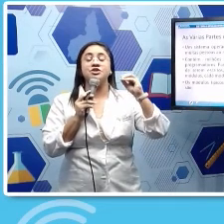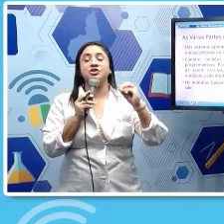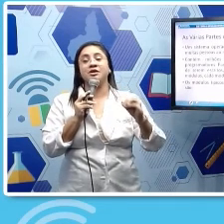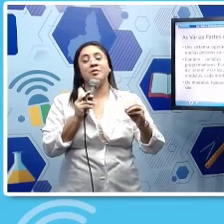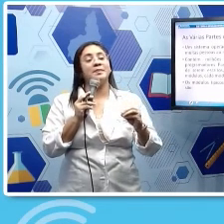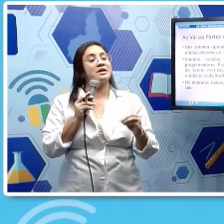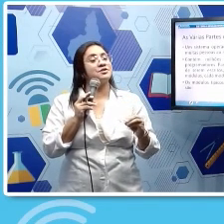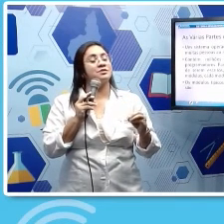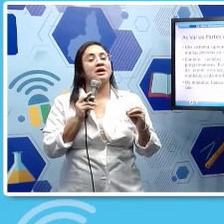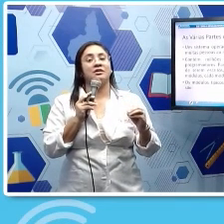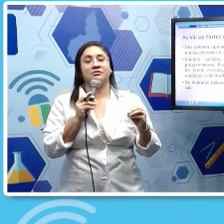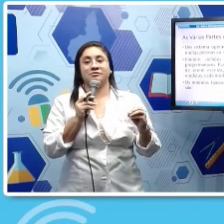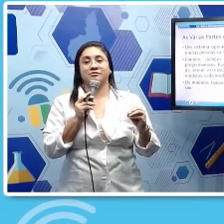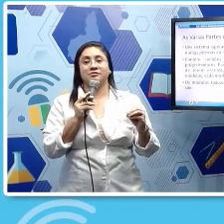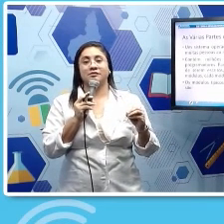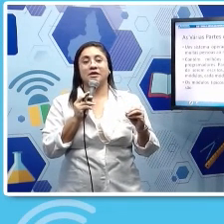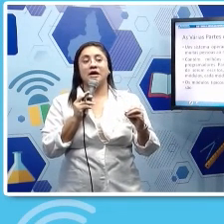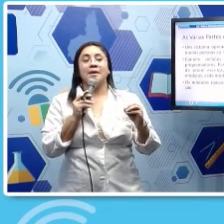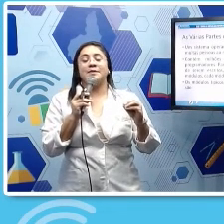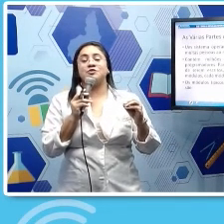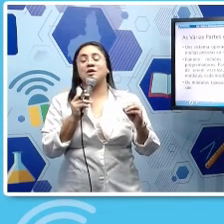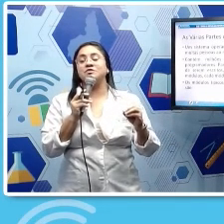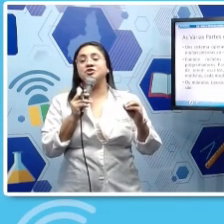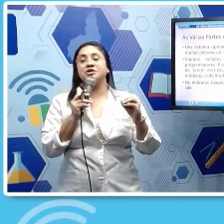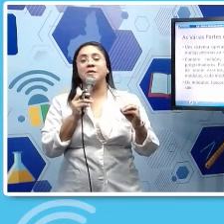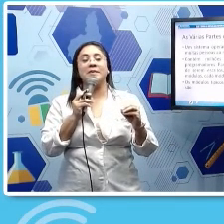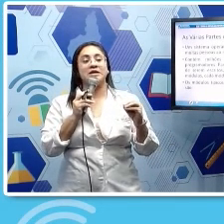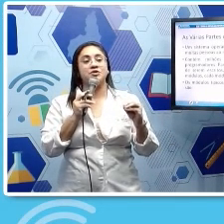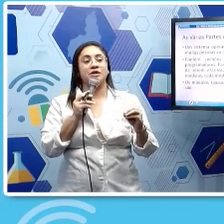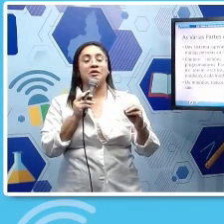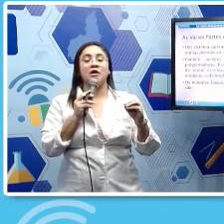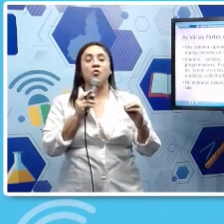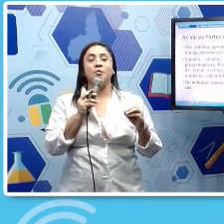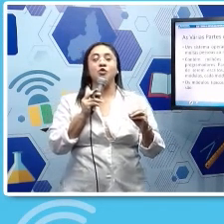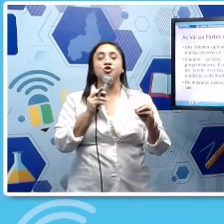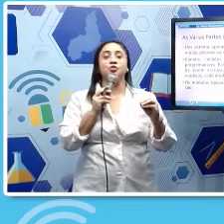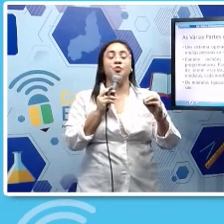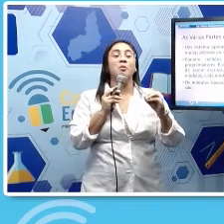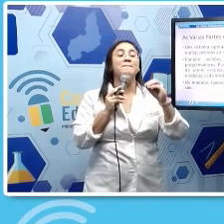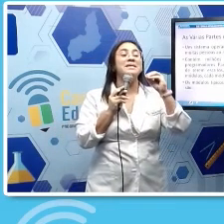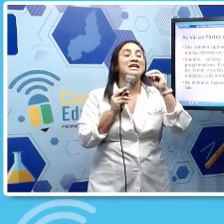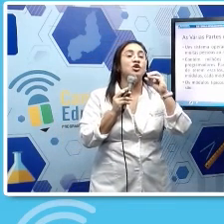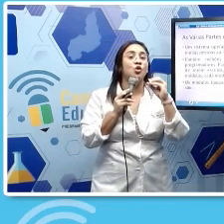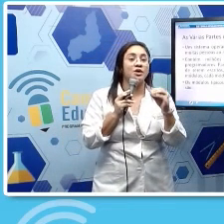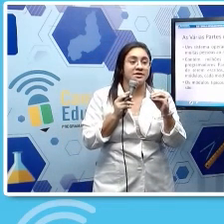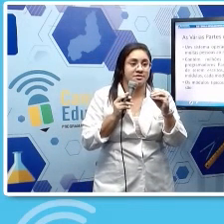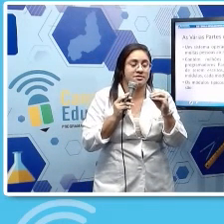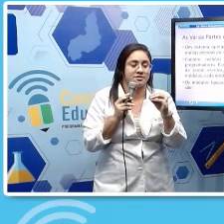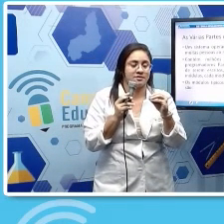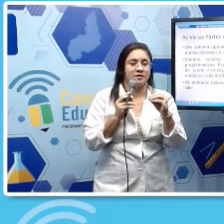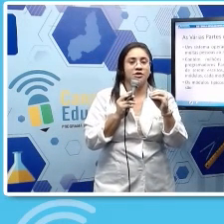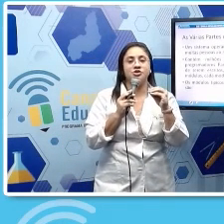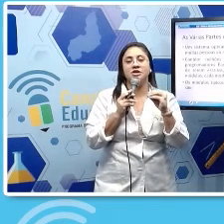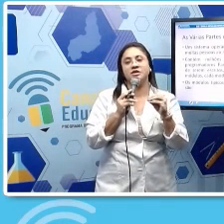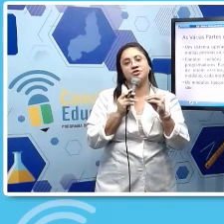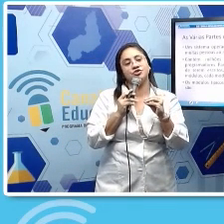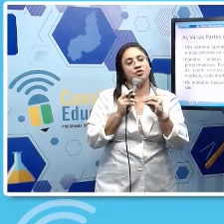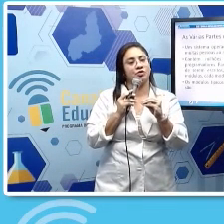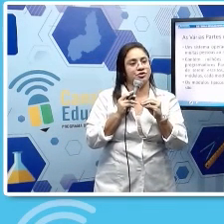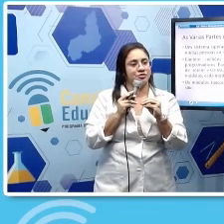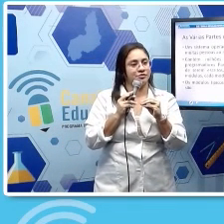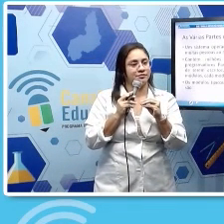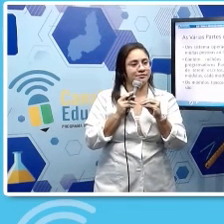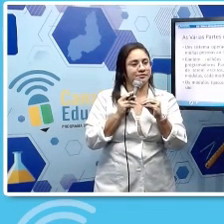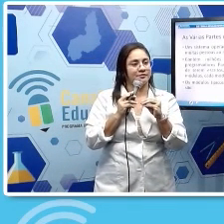Imagine um sistema operacional. Pessoal, um sistema operacional, ele é composto por milhões de linhas